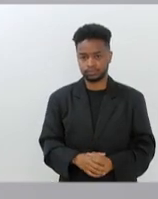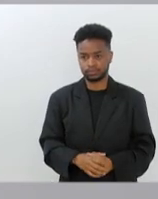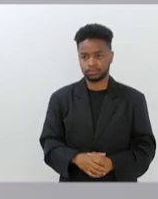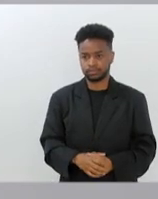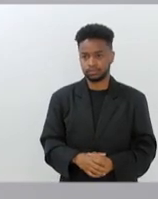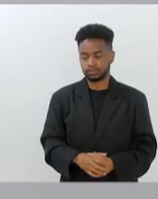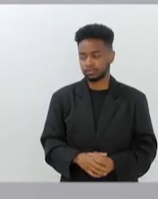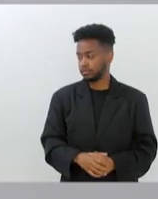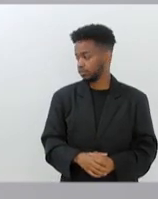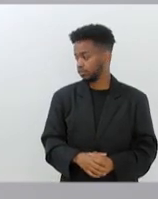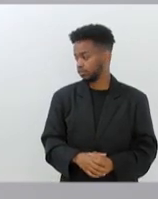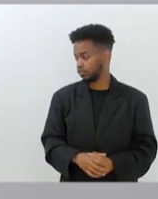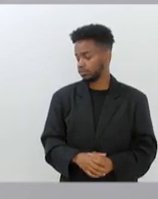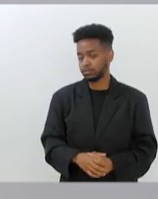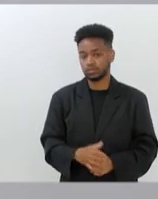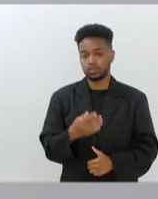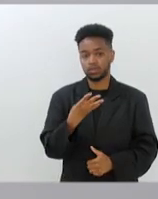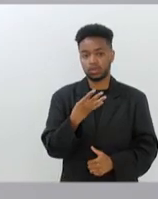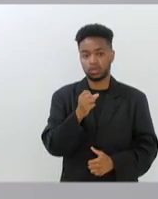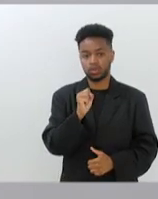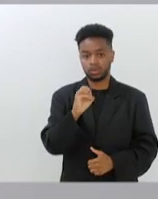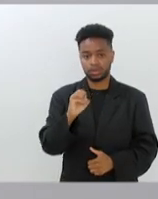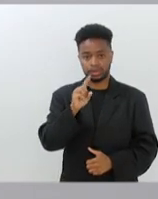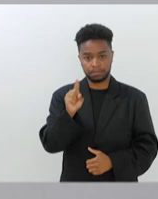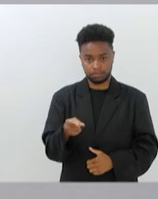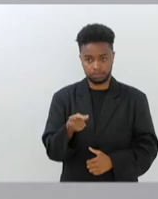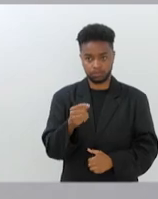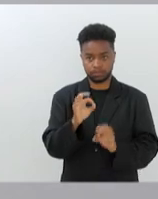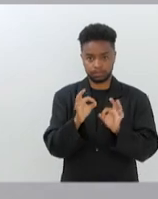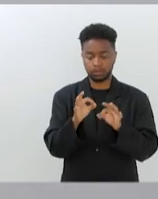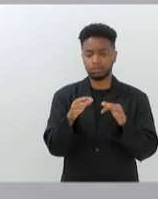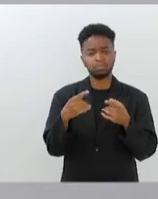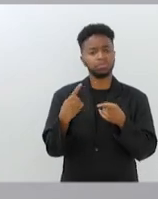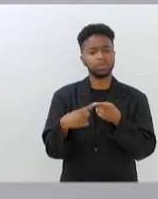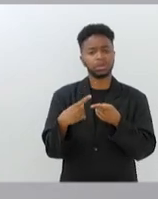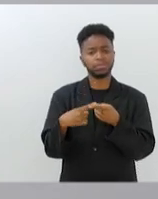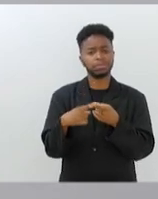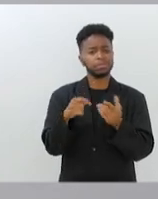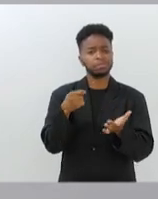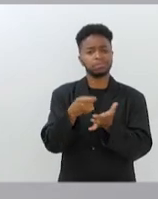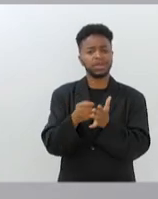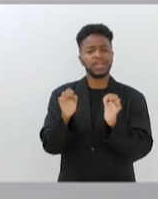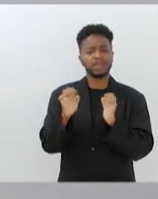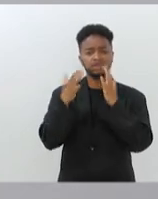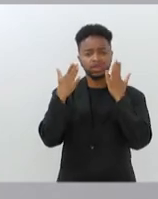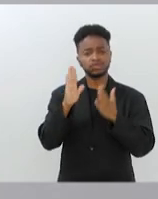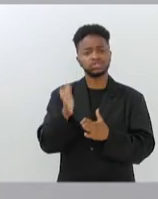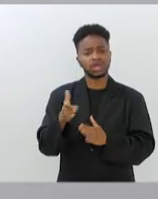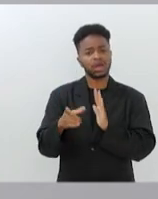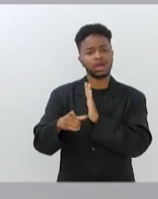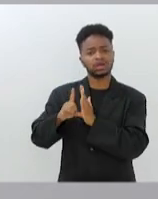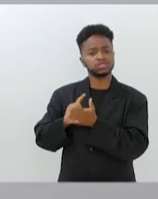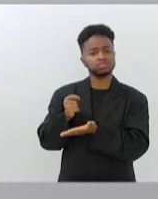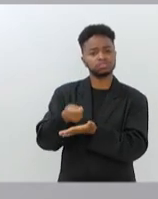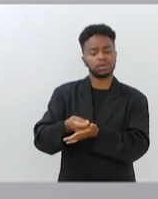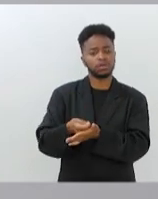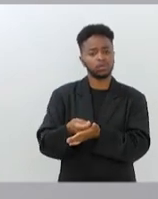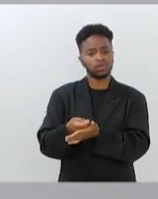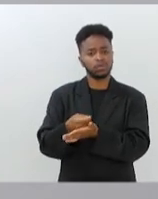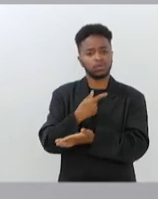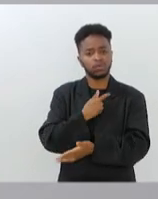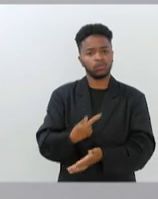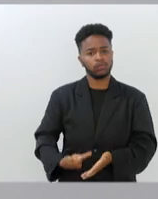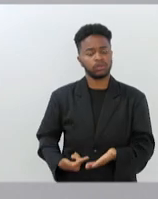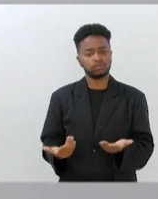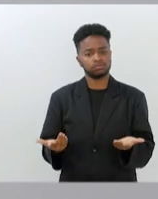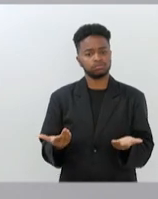praia 480.000 Qual a lógica de Patrocinar eventos que já estão sendo subvencionados pelo Governo